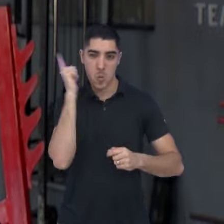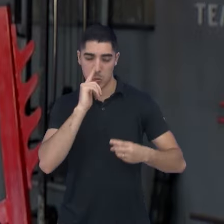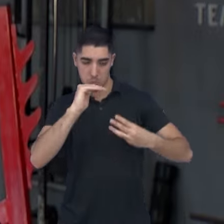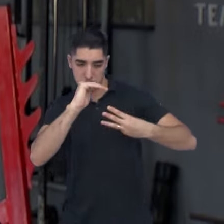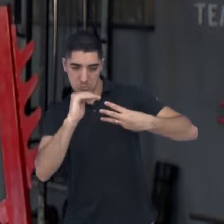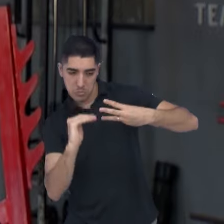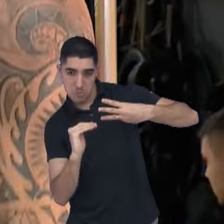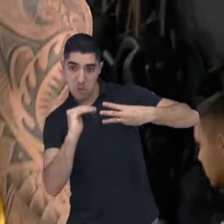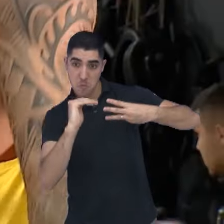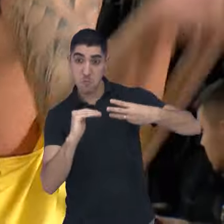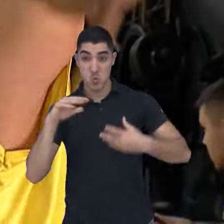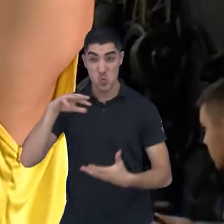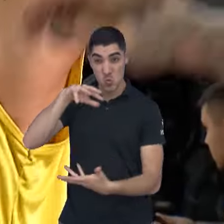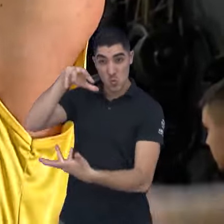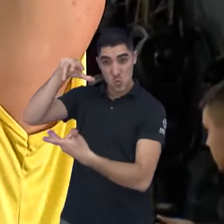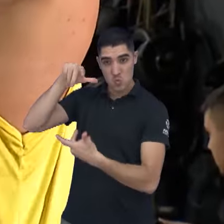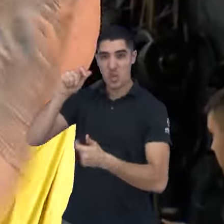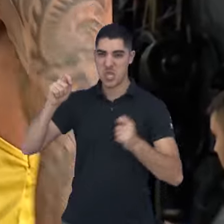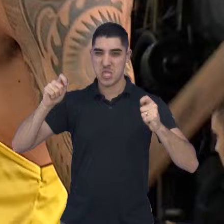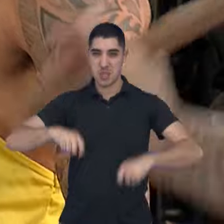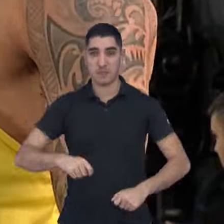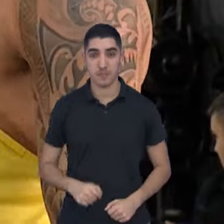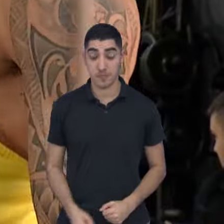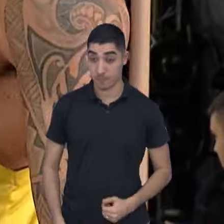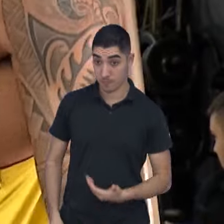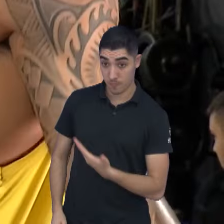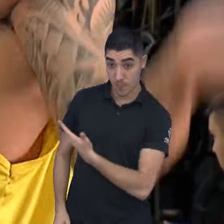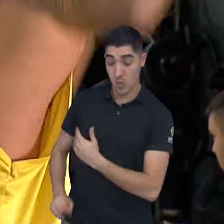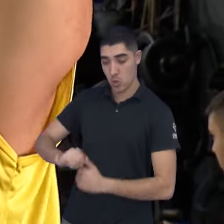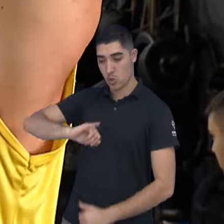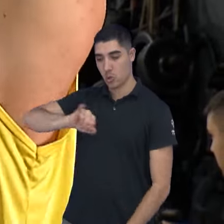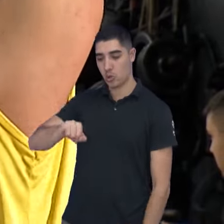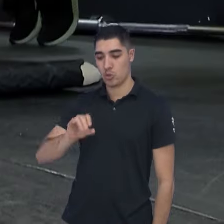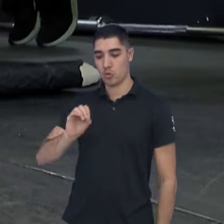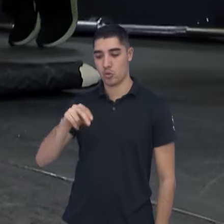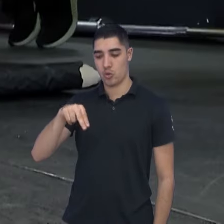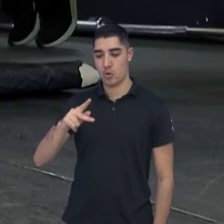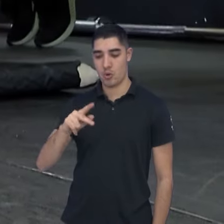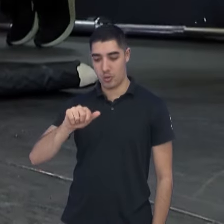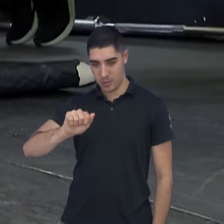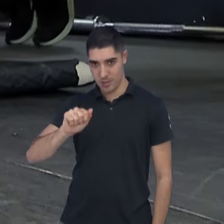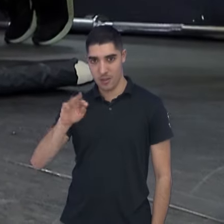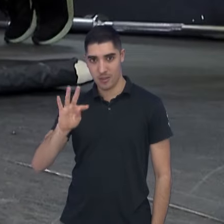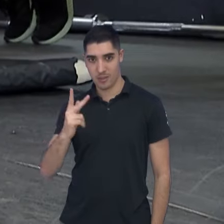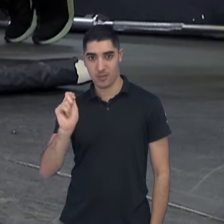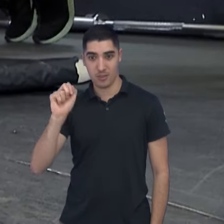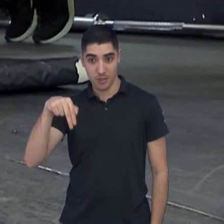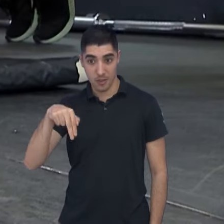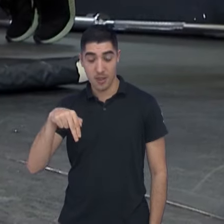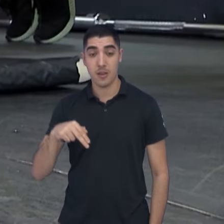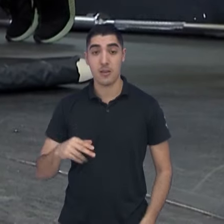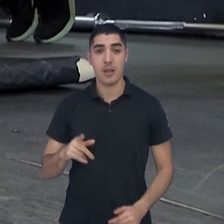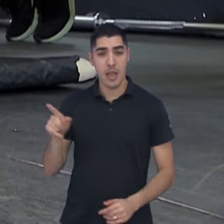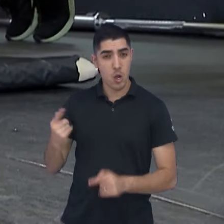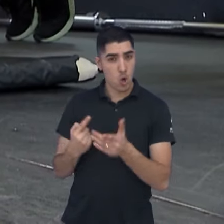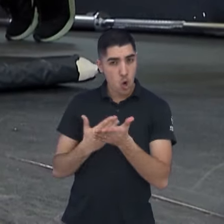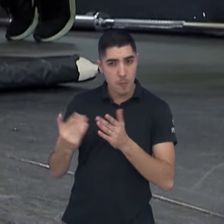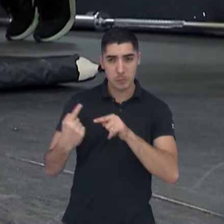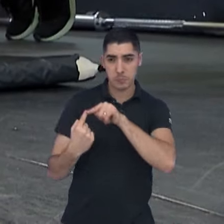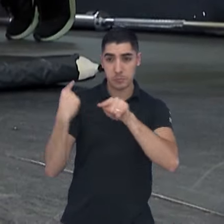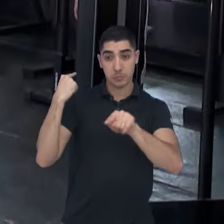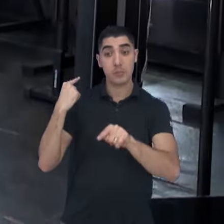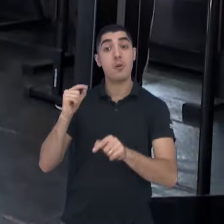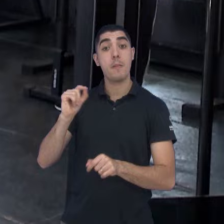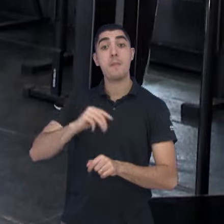colocados ali do mundo. Já o Jonathan é conhecido como Joe Caveirão e começou a vida de fisiculturista em março